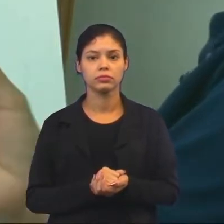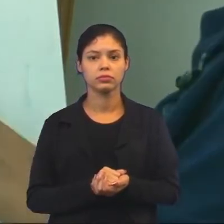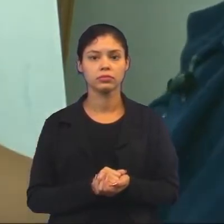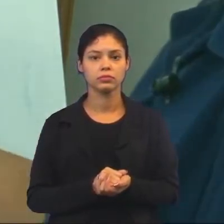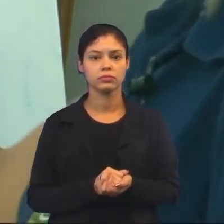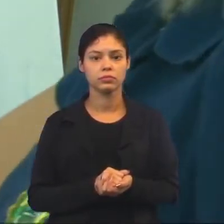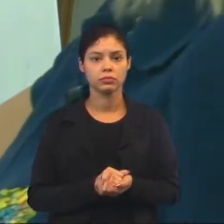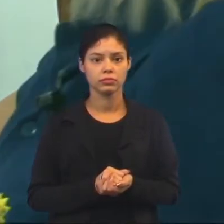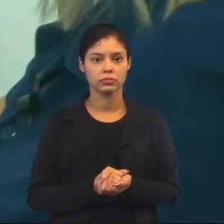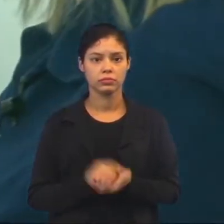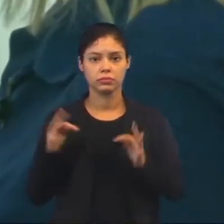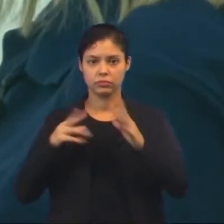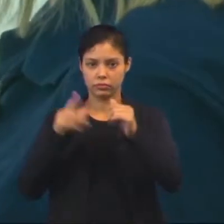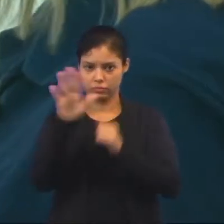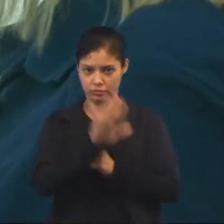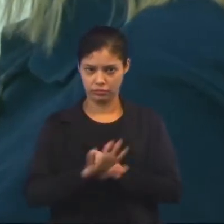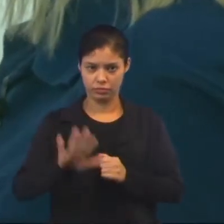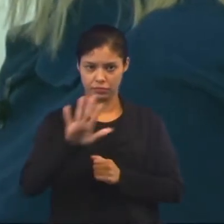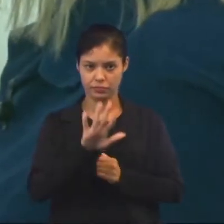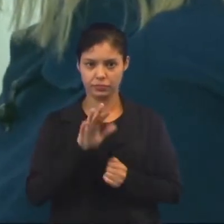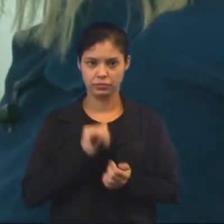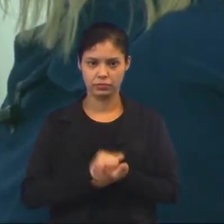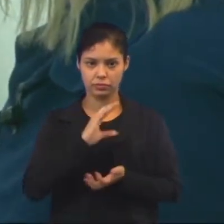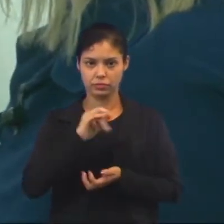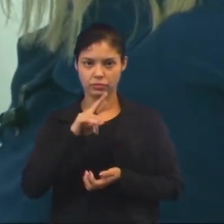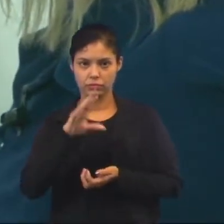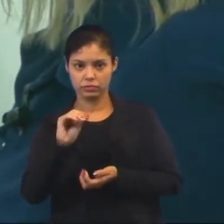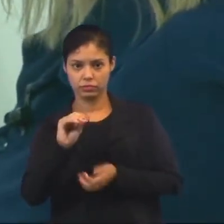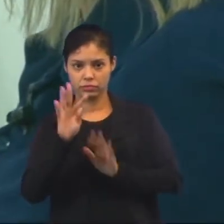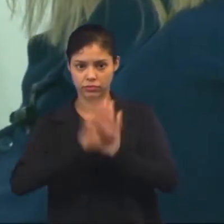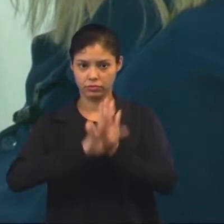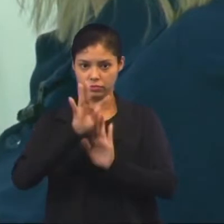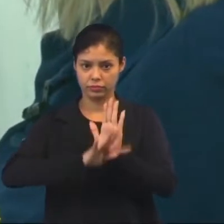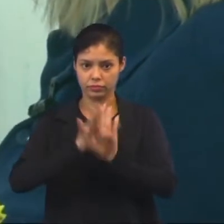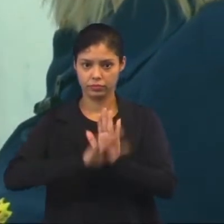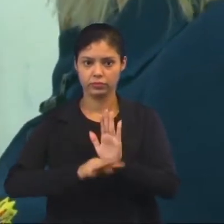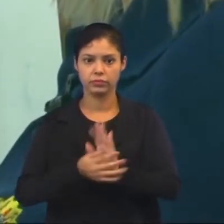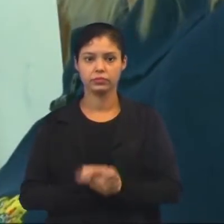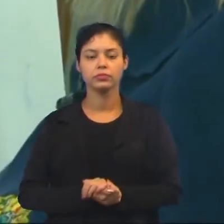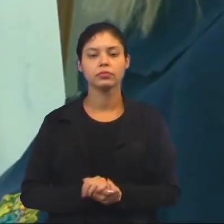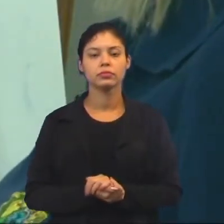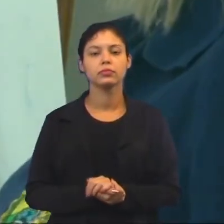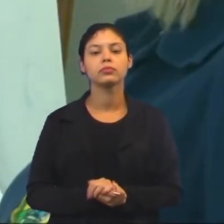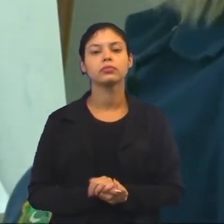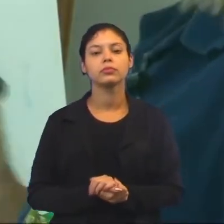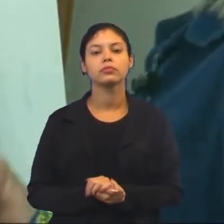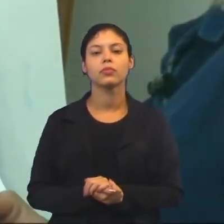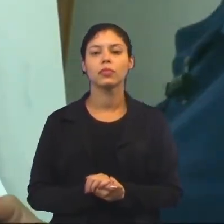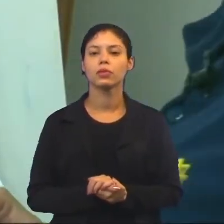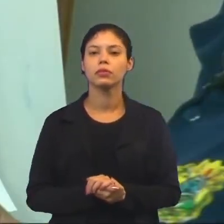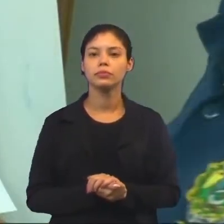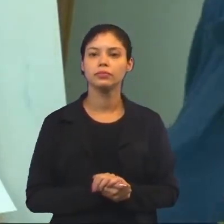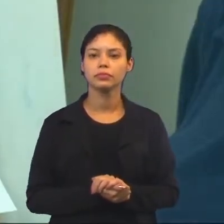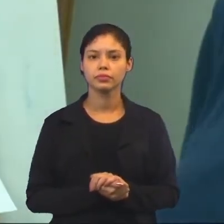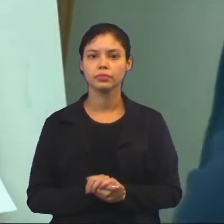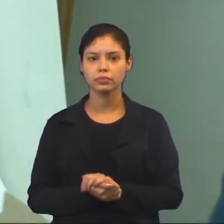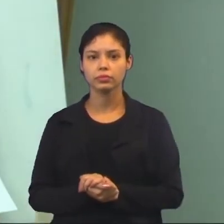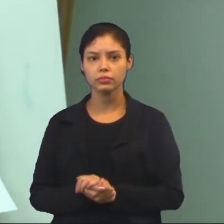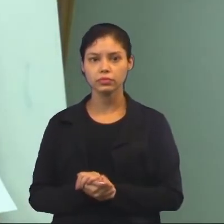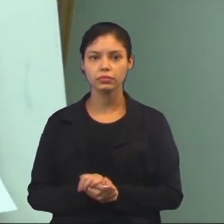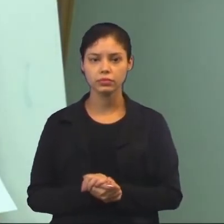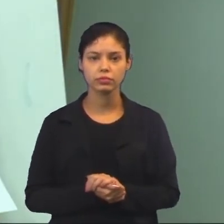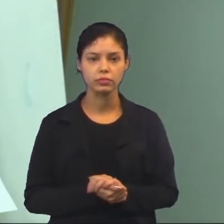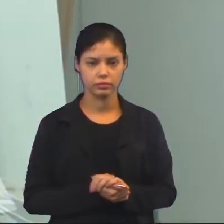do texto, tá? Tudo isso aqui que sobrou é o corpo do texto, é